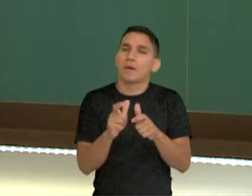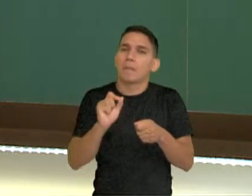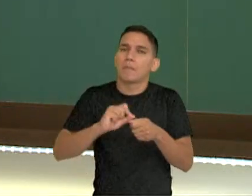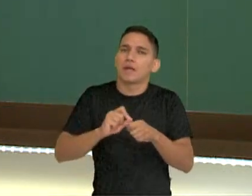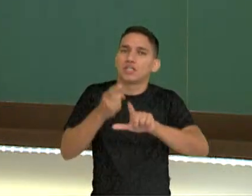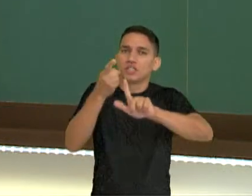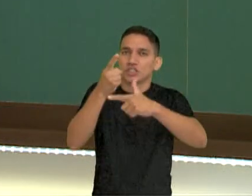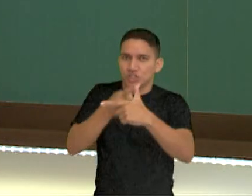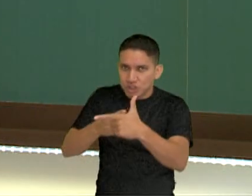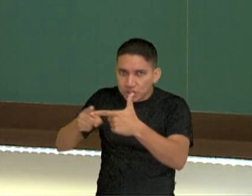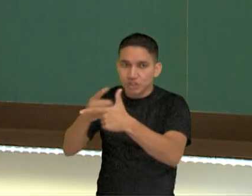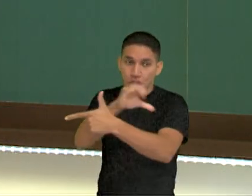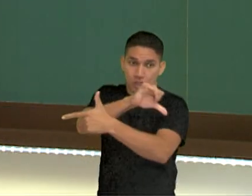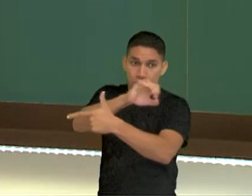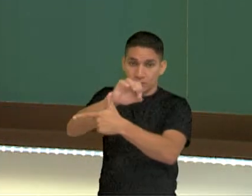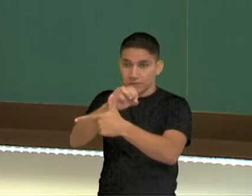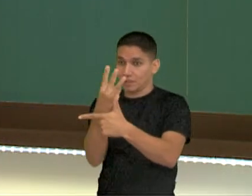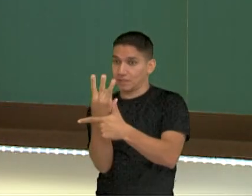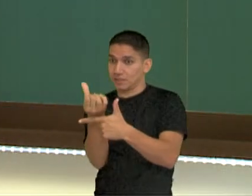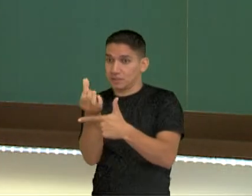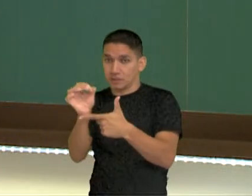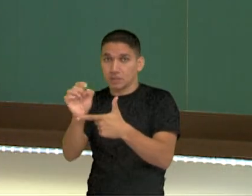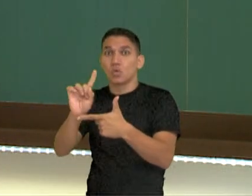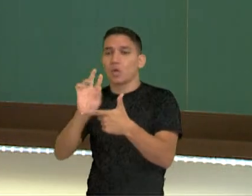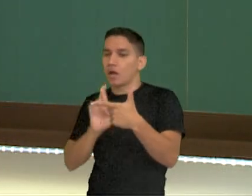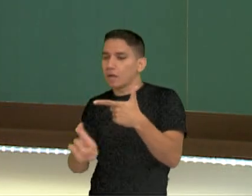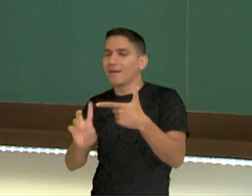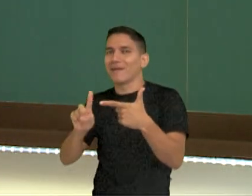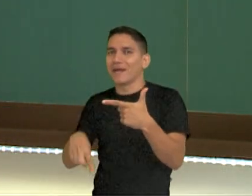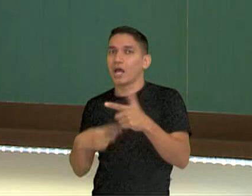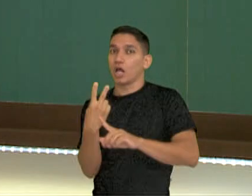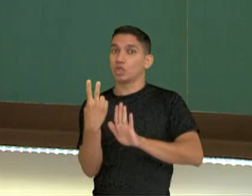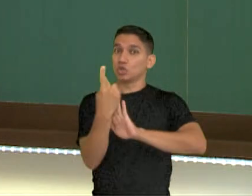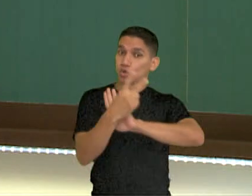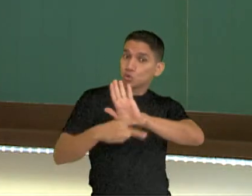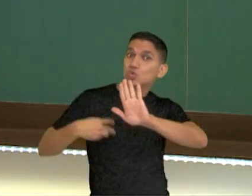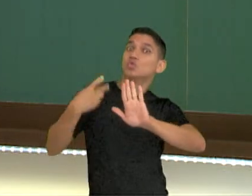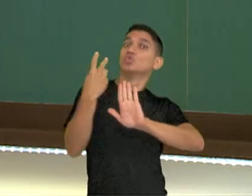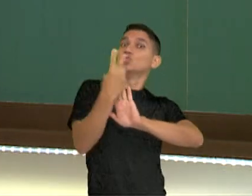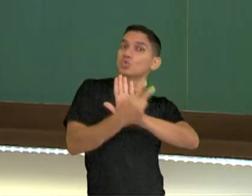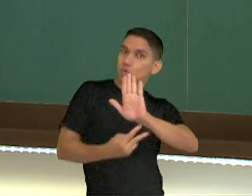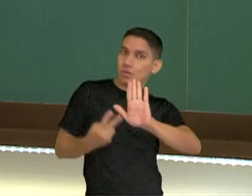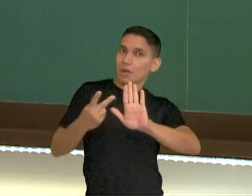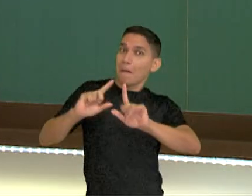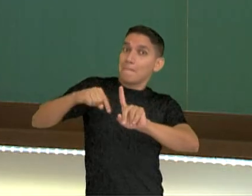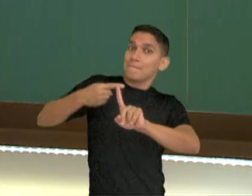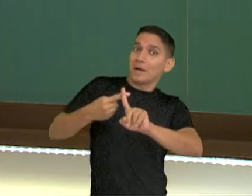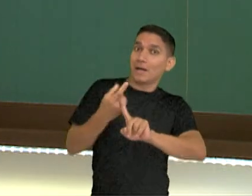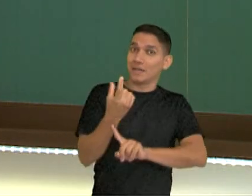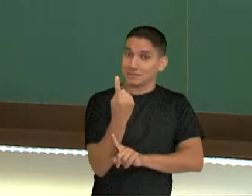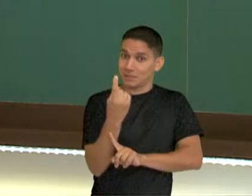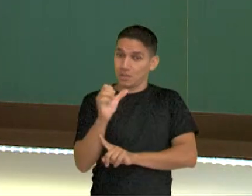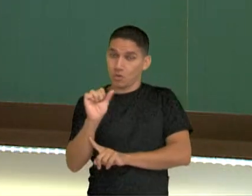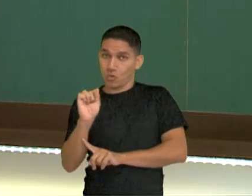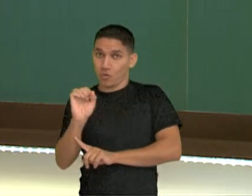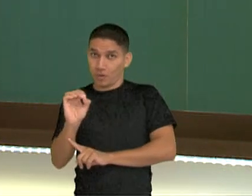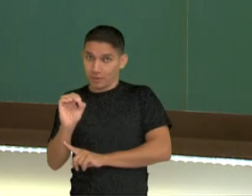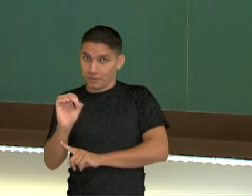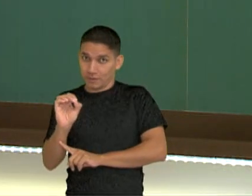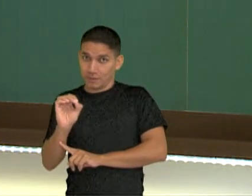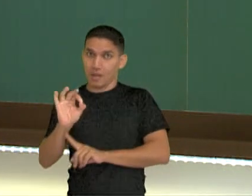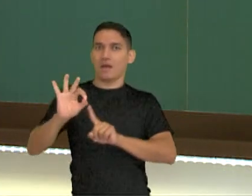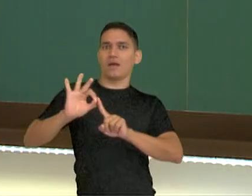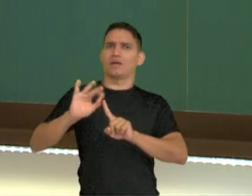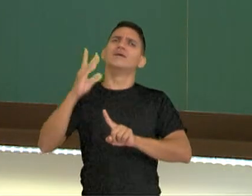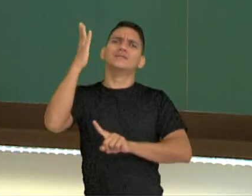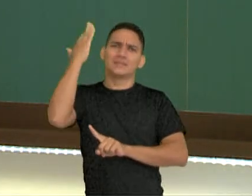por 360, eu vejo que ele deu 2 voltas, mais 180 graus. Os 180 graus nós